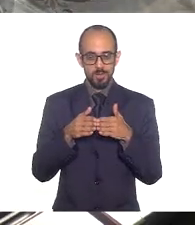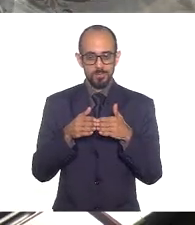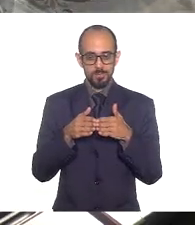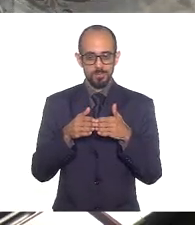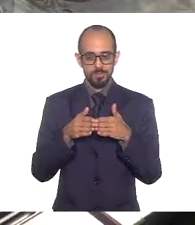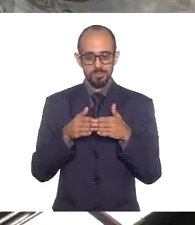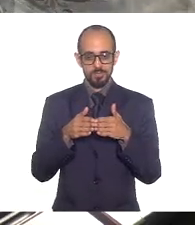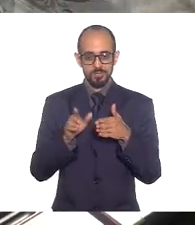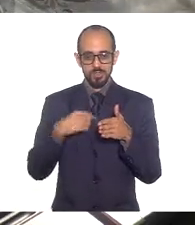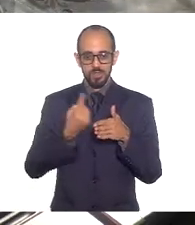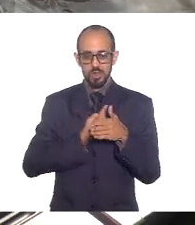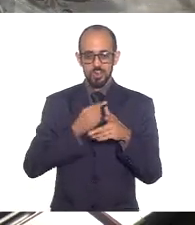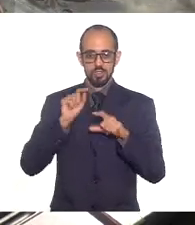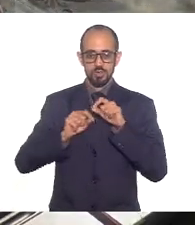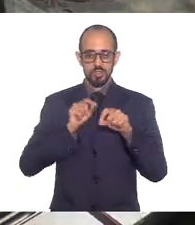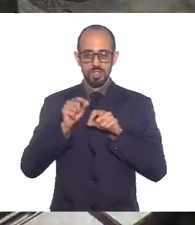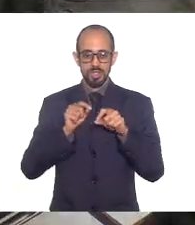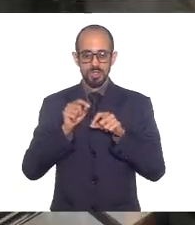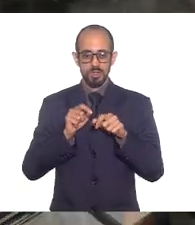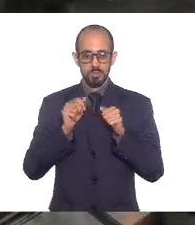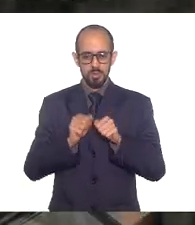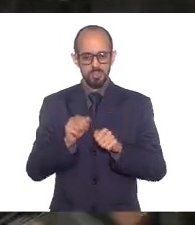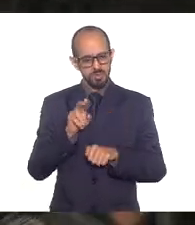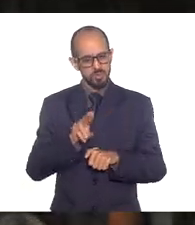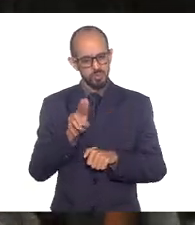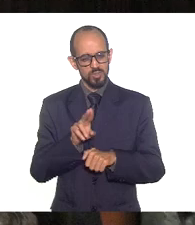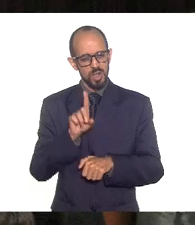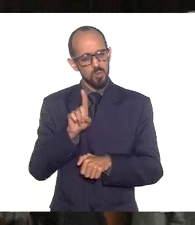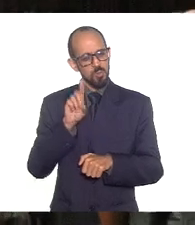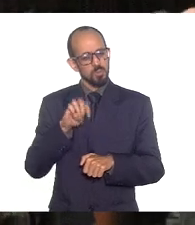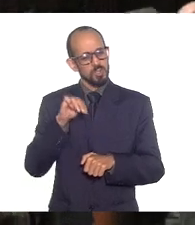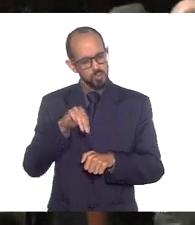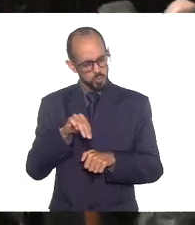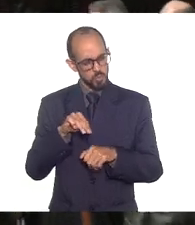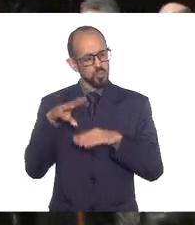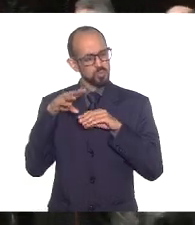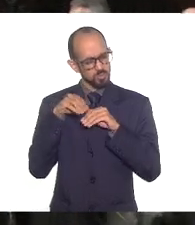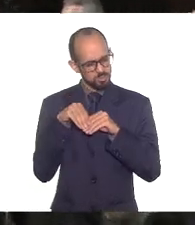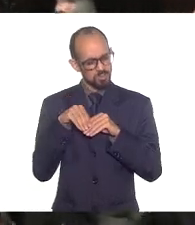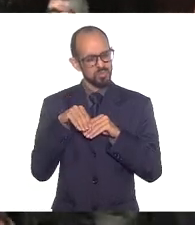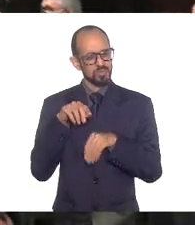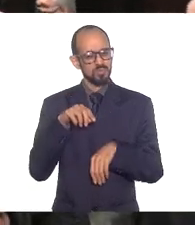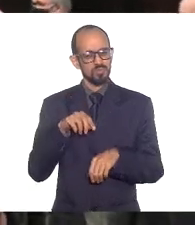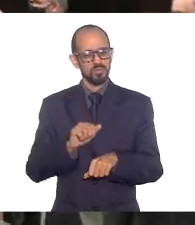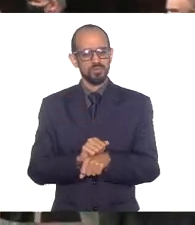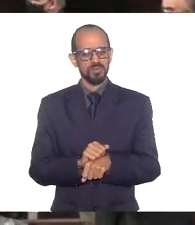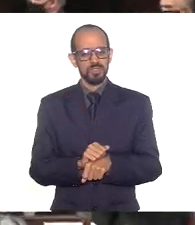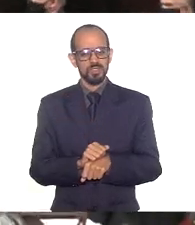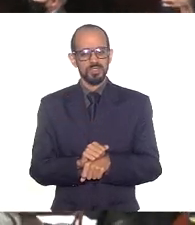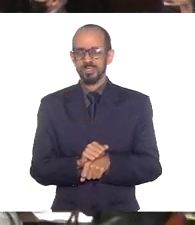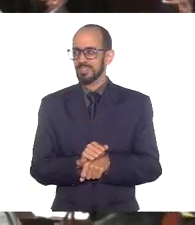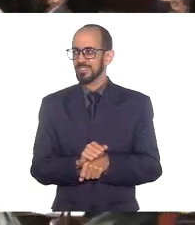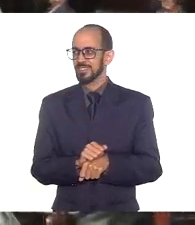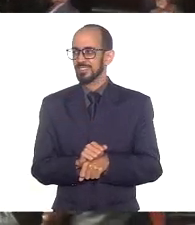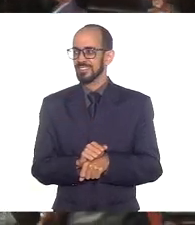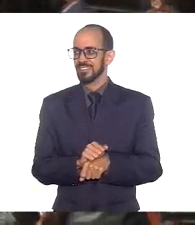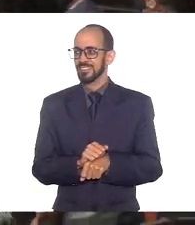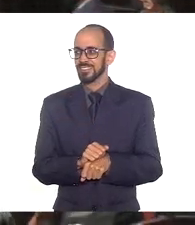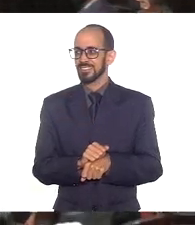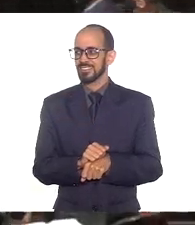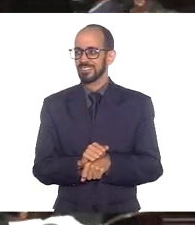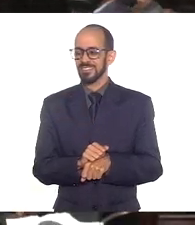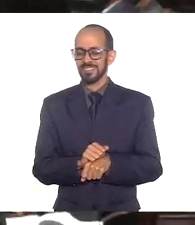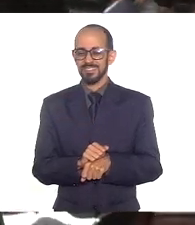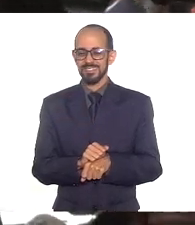e é utilizar um minuto com muita objetividade eu vou prender a voz